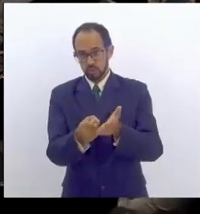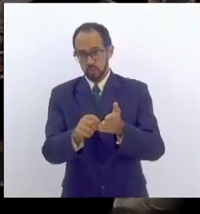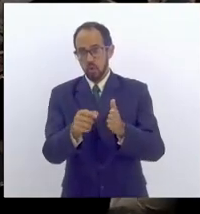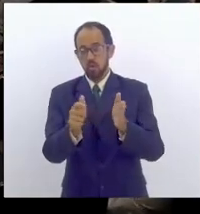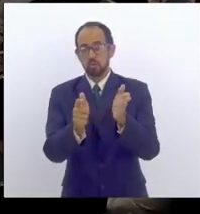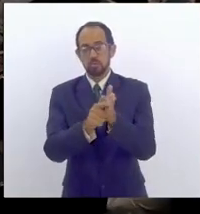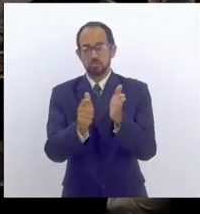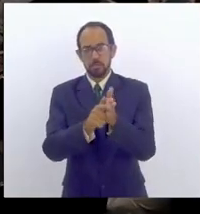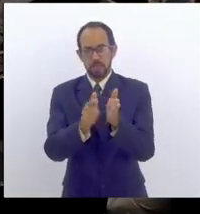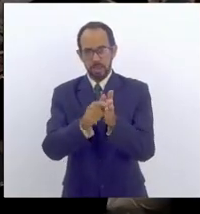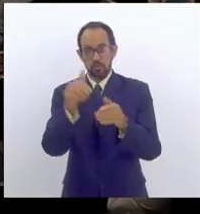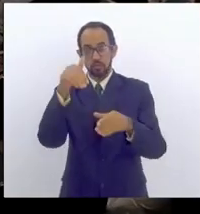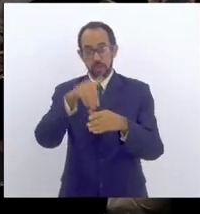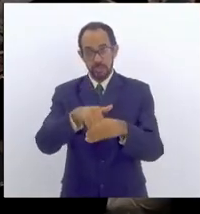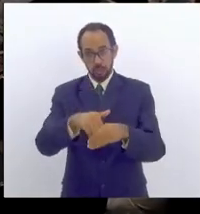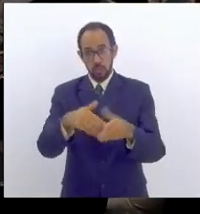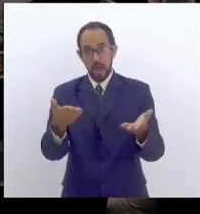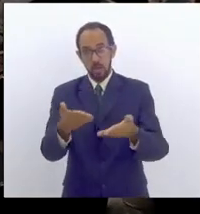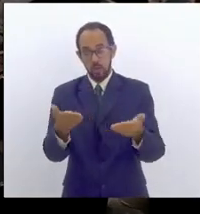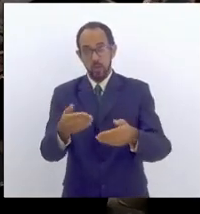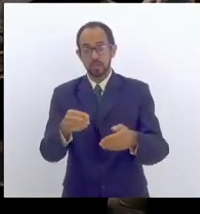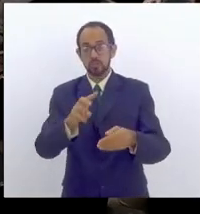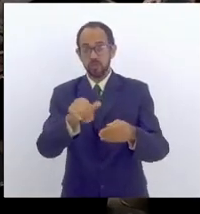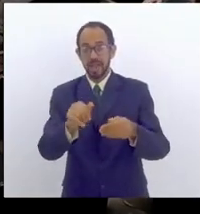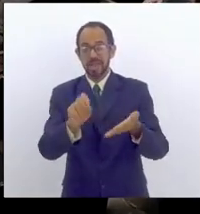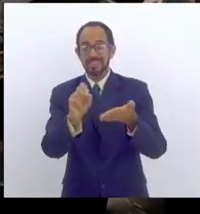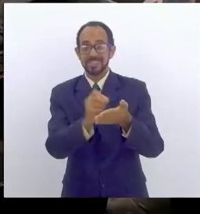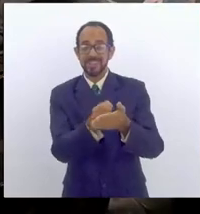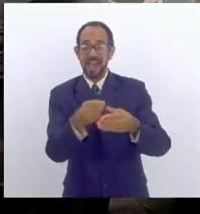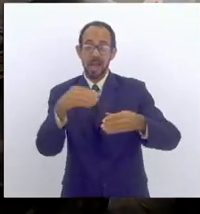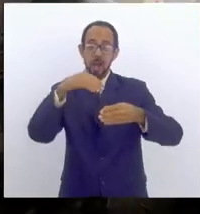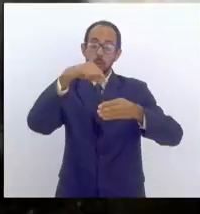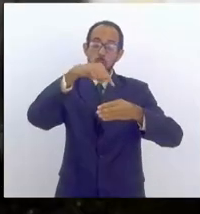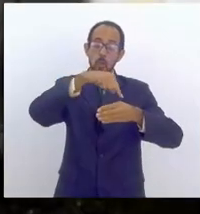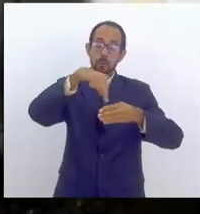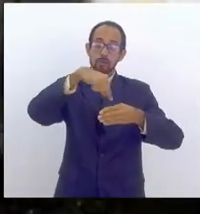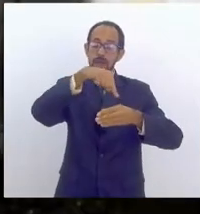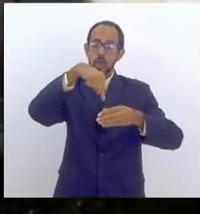ser assinados os envelopes agora. Deixa eu dar uma informação aqui.